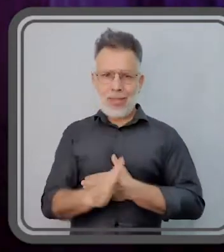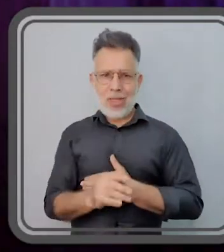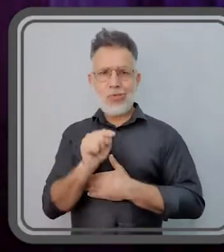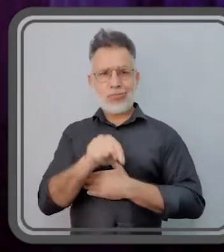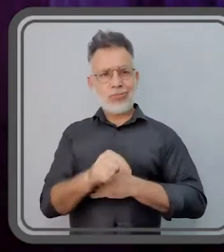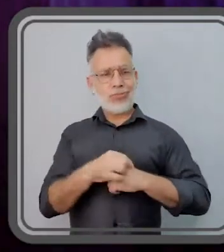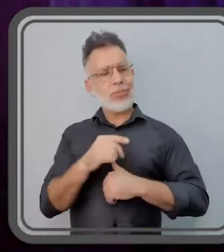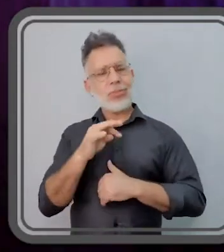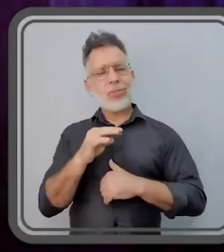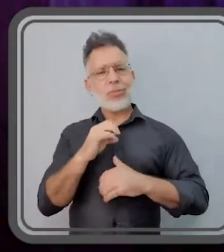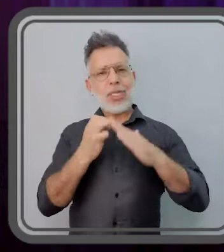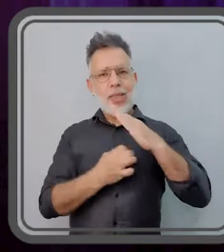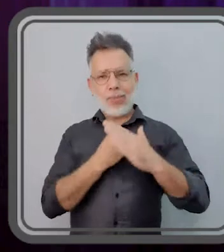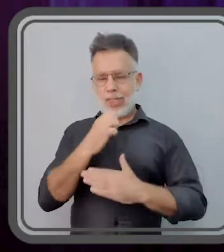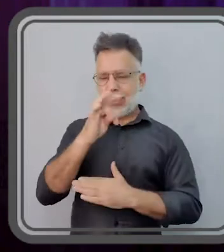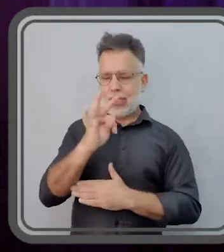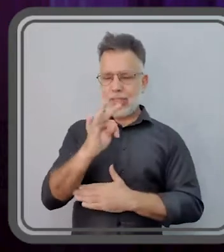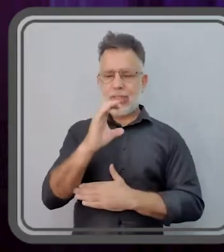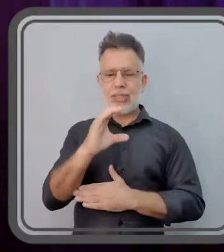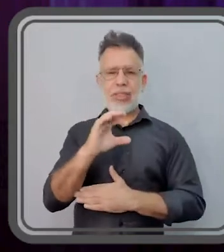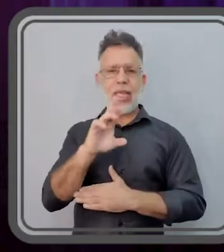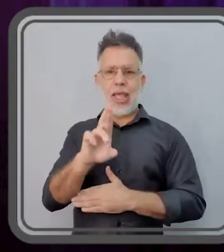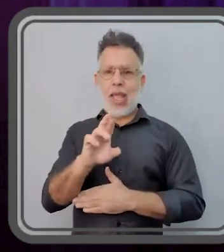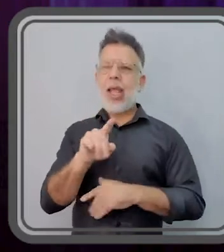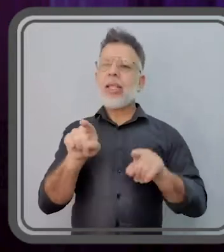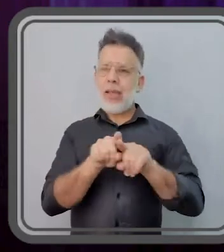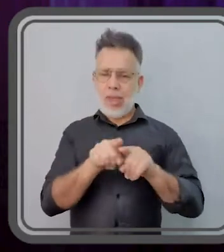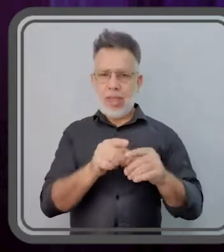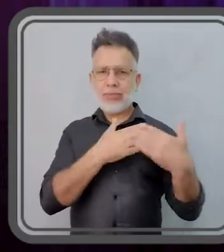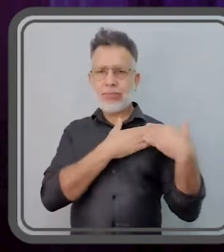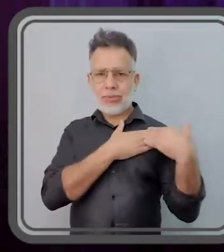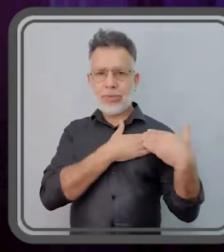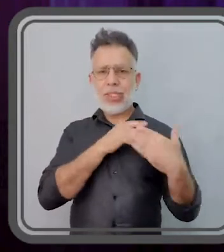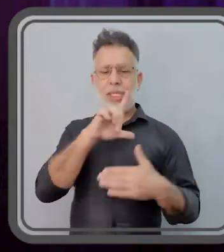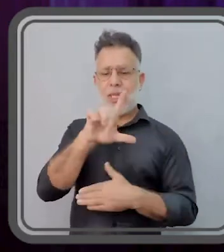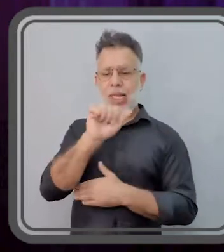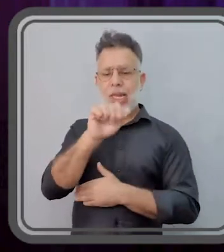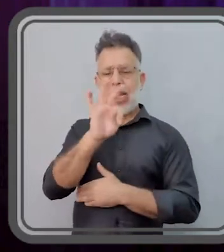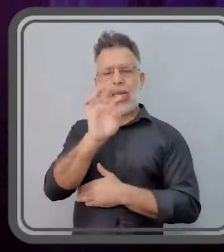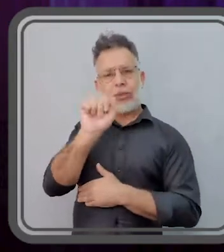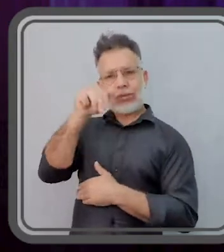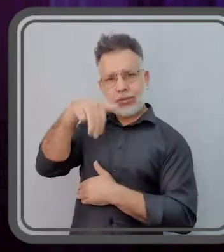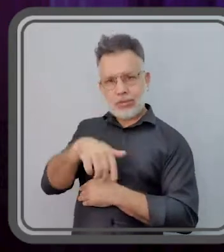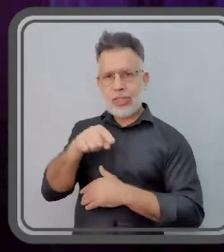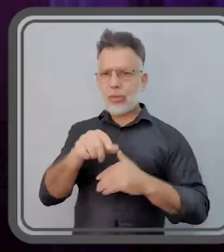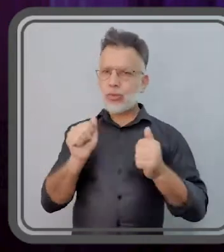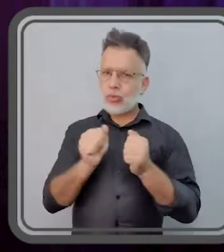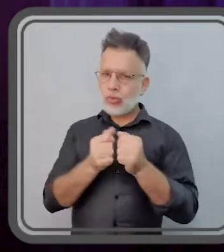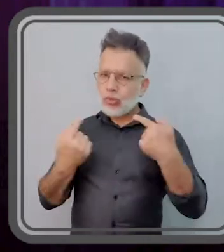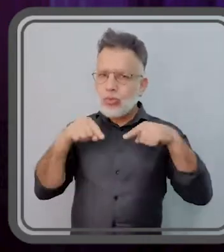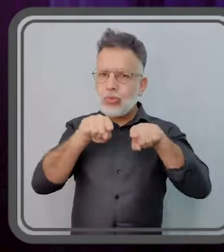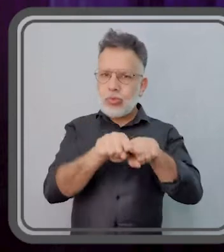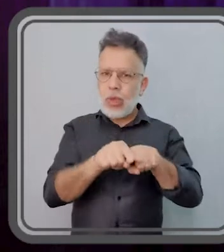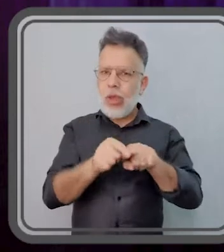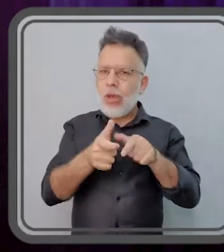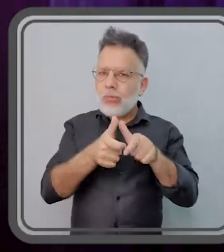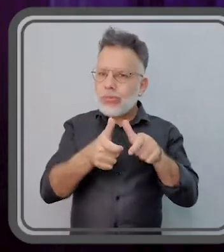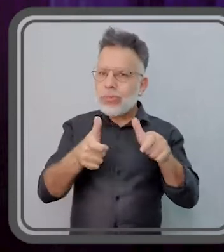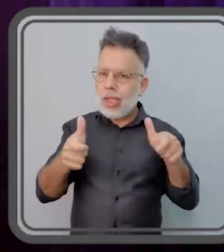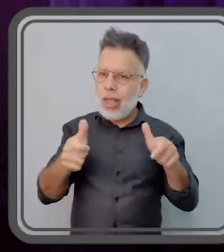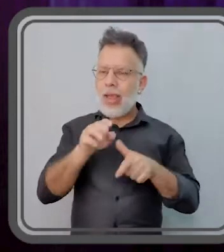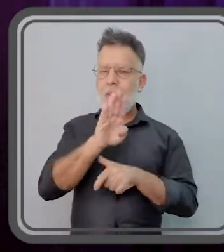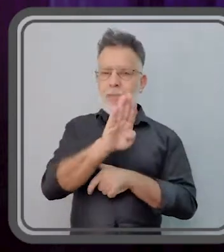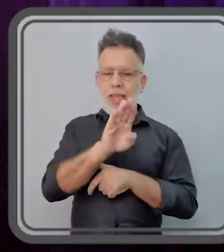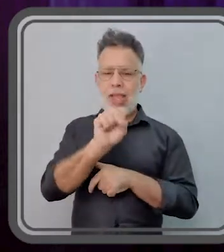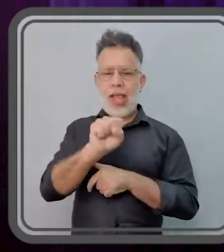Brasil e Head Latam da BFSI na Tata Consultancy Services. Ele se concentra na expansão do BFSI